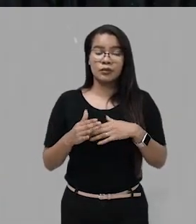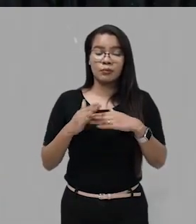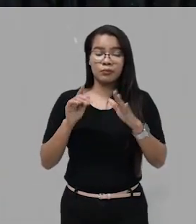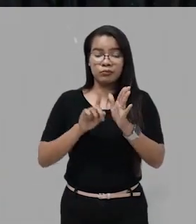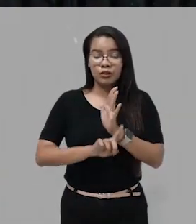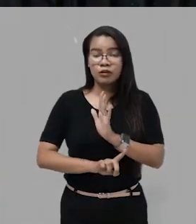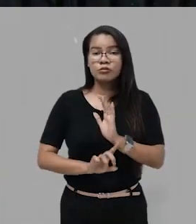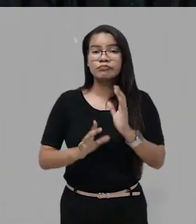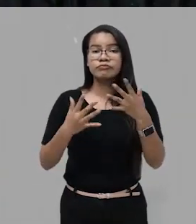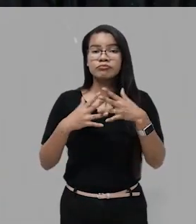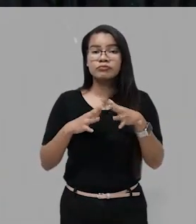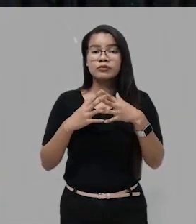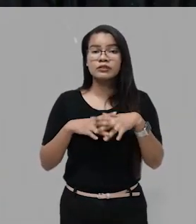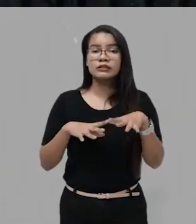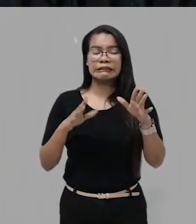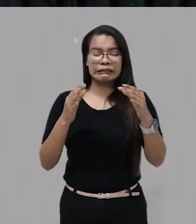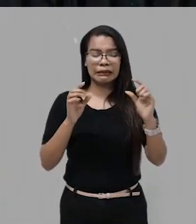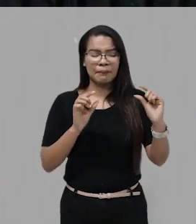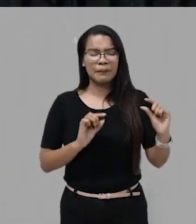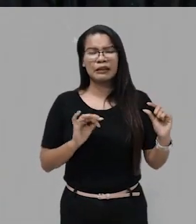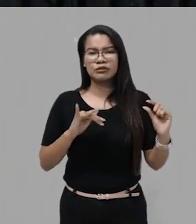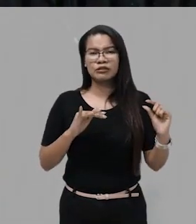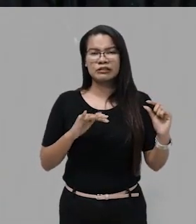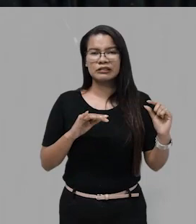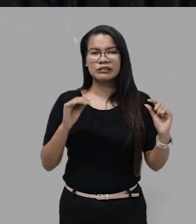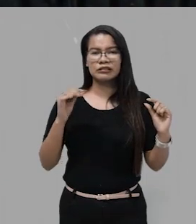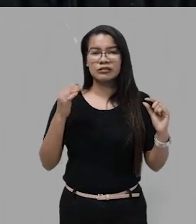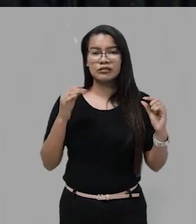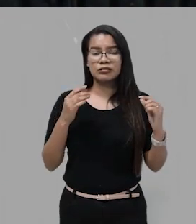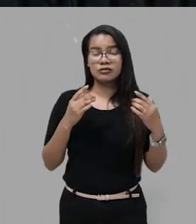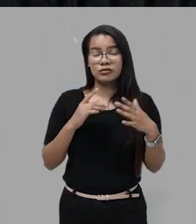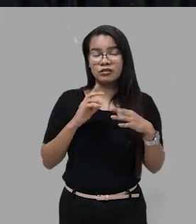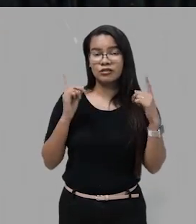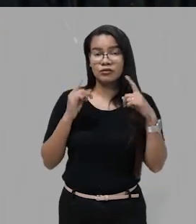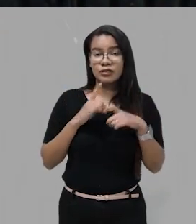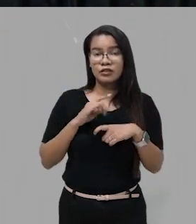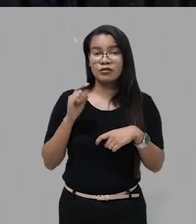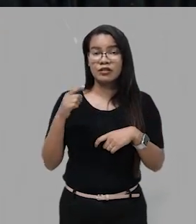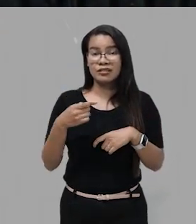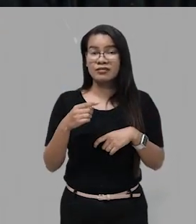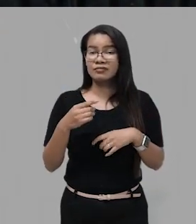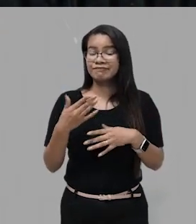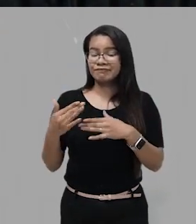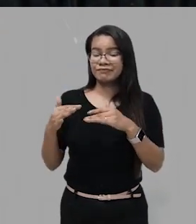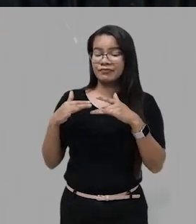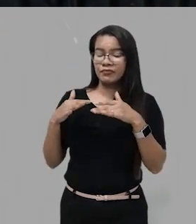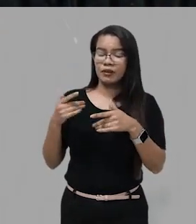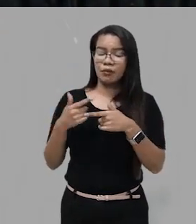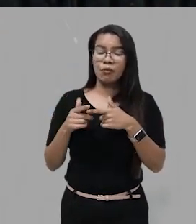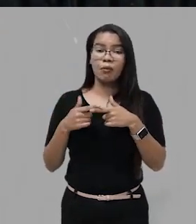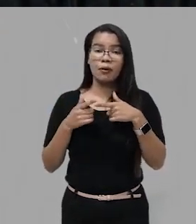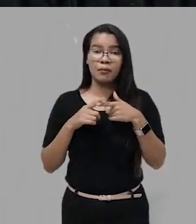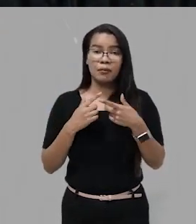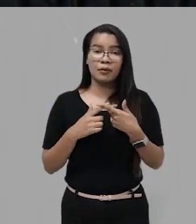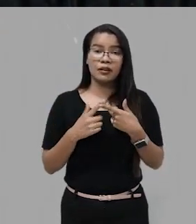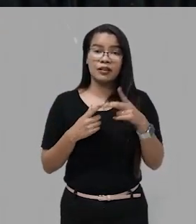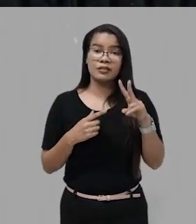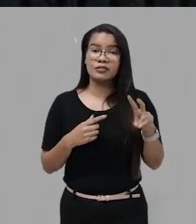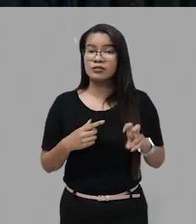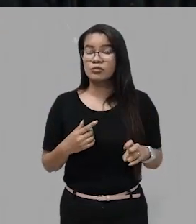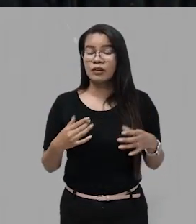menos complexos para os seres humanos. Isso, de certa forma, vai trazendo um probleminha para a gente. Muitas das coisas hoje